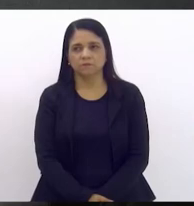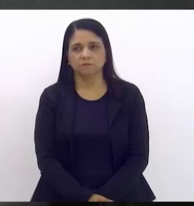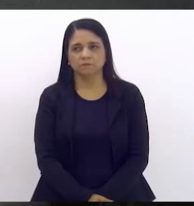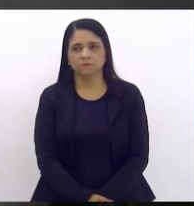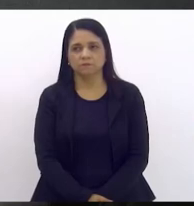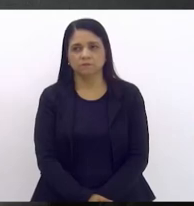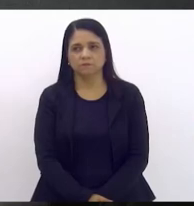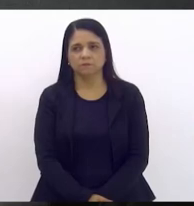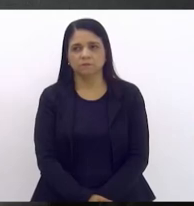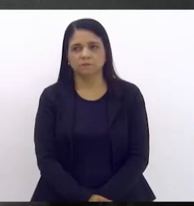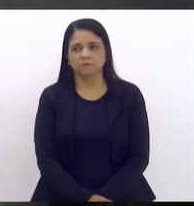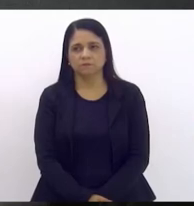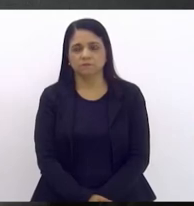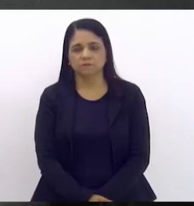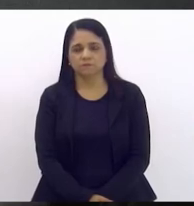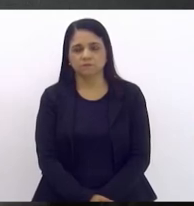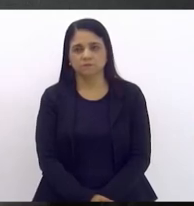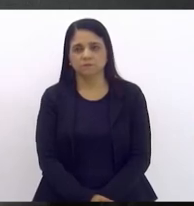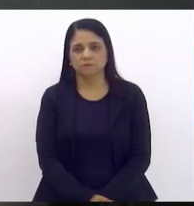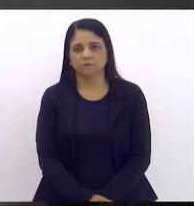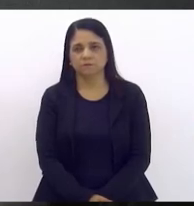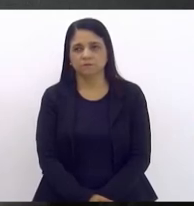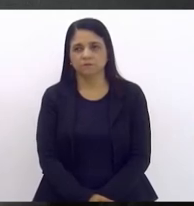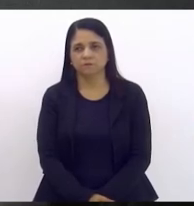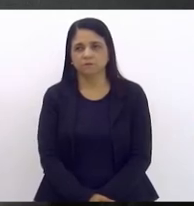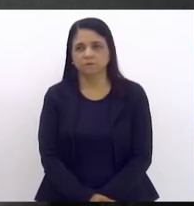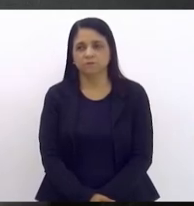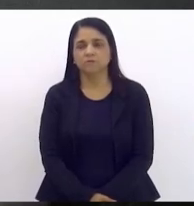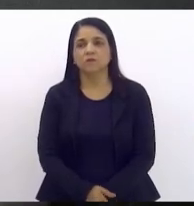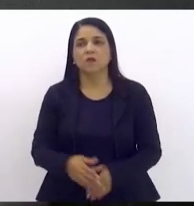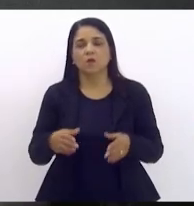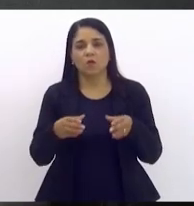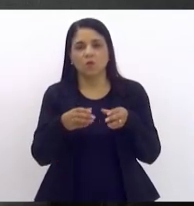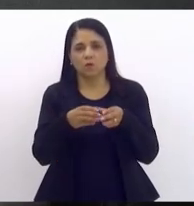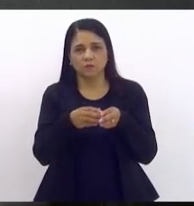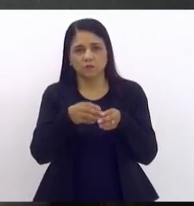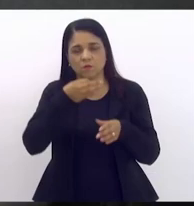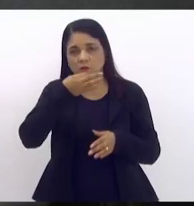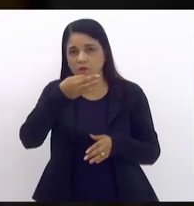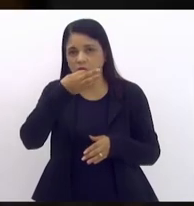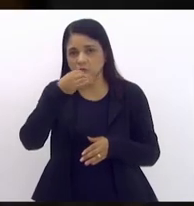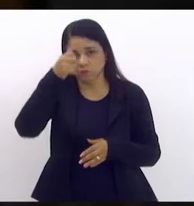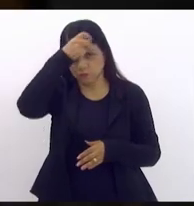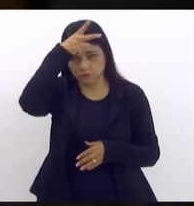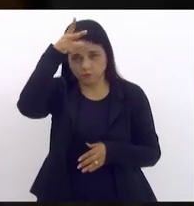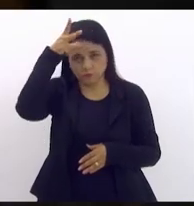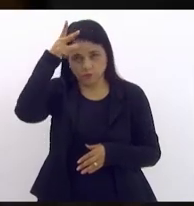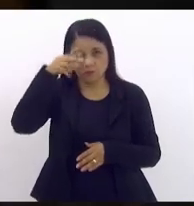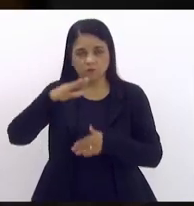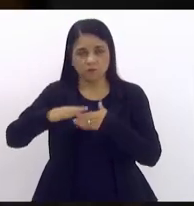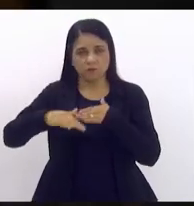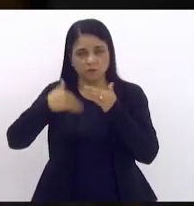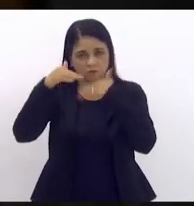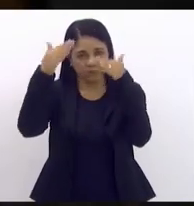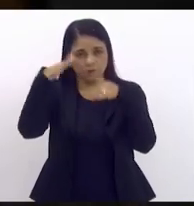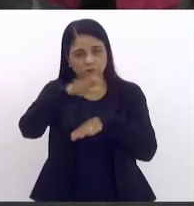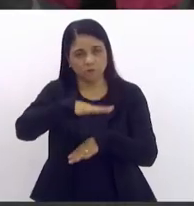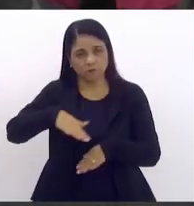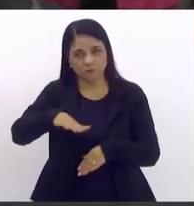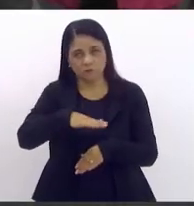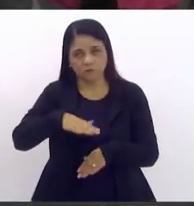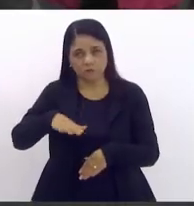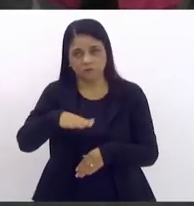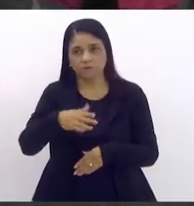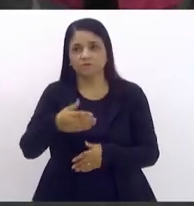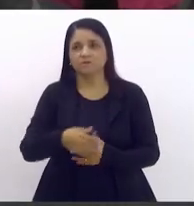Qual é a comissão, senhora presidente? A Comissão de Assuntos Municipais e Desenvolvimento Regional. A DOC, que a